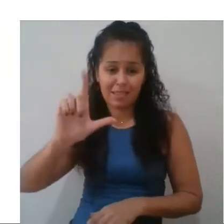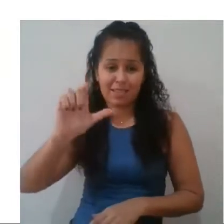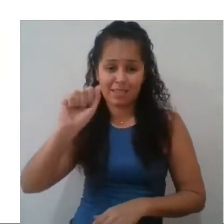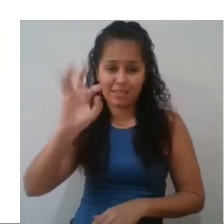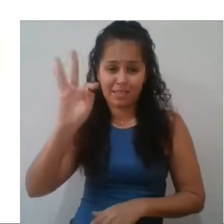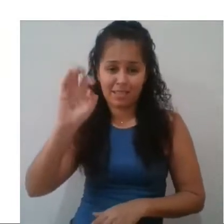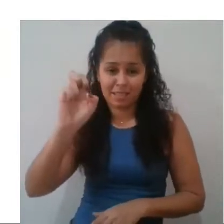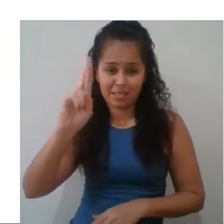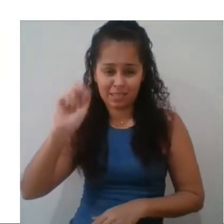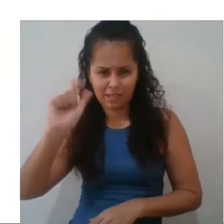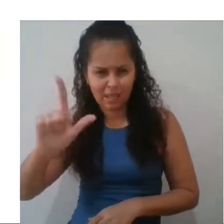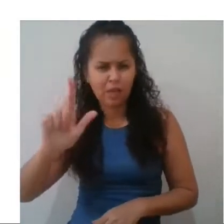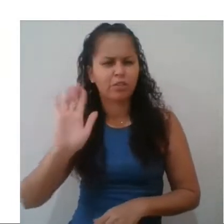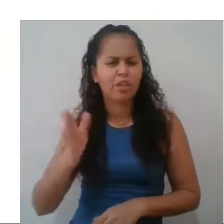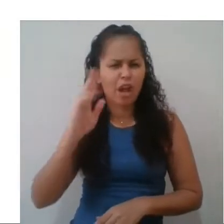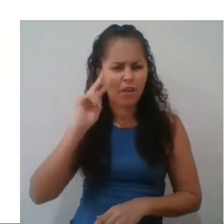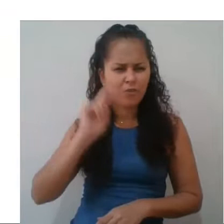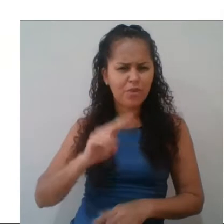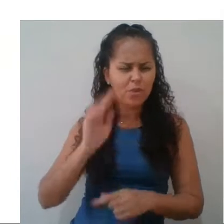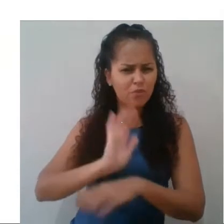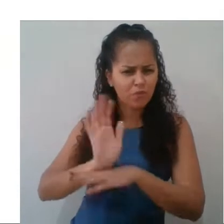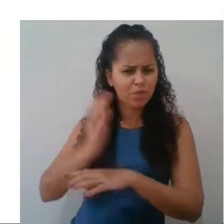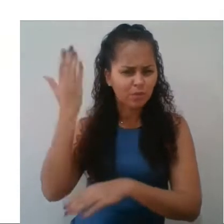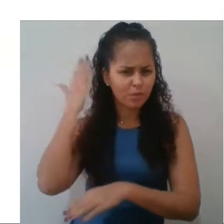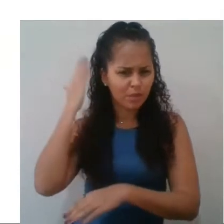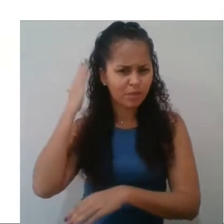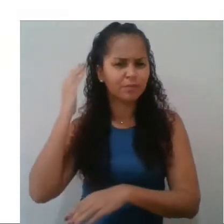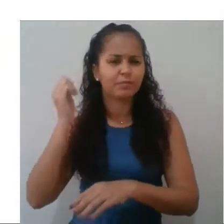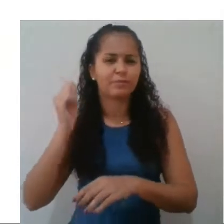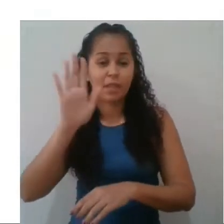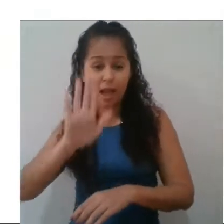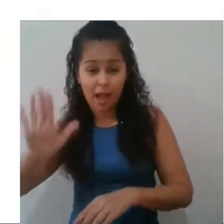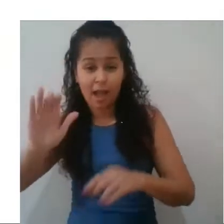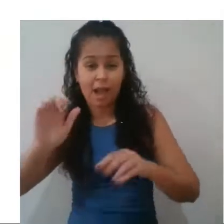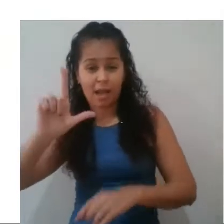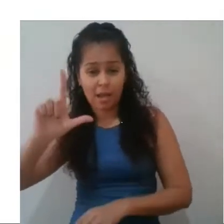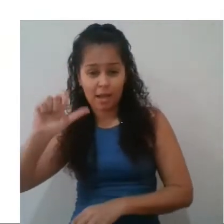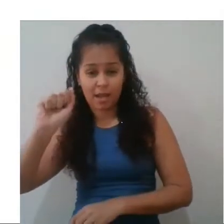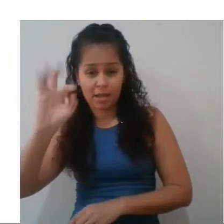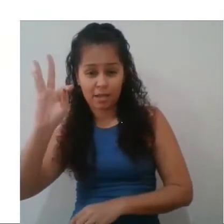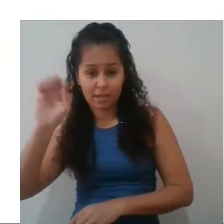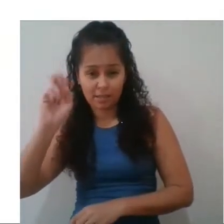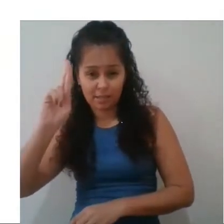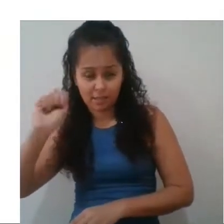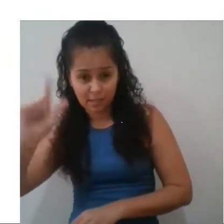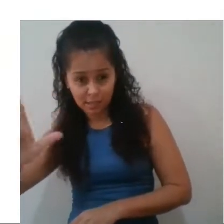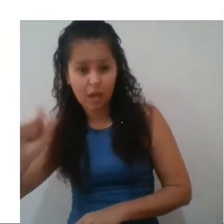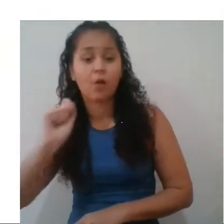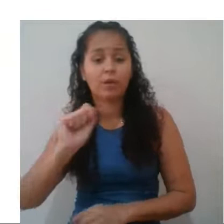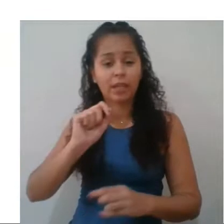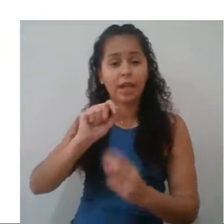no vídeo anterior, a área lateral do cone é π vezes o raio desse cone vezes